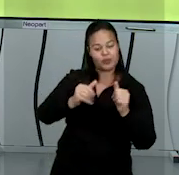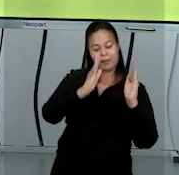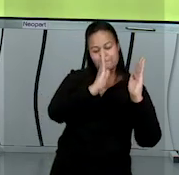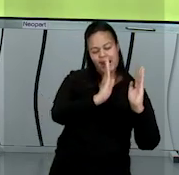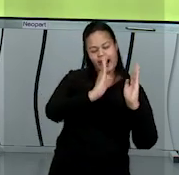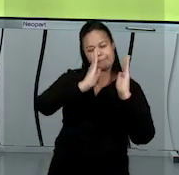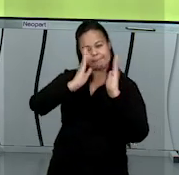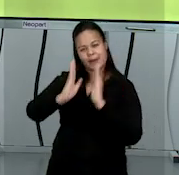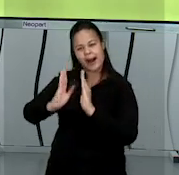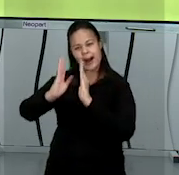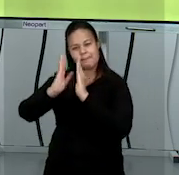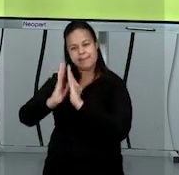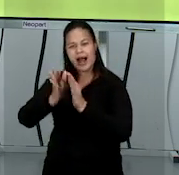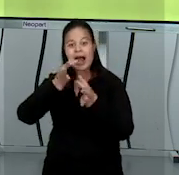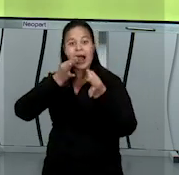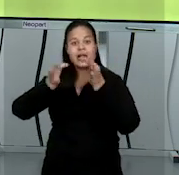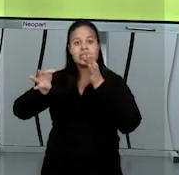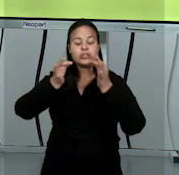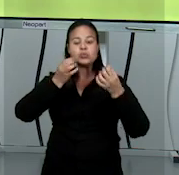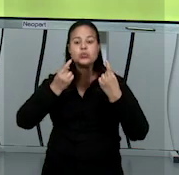É uma denúncia social